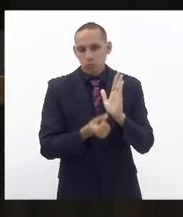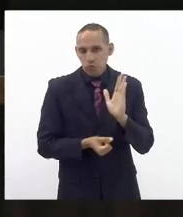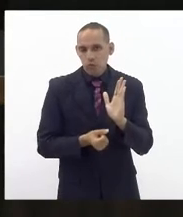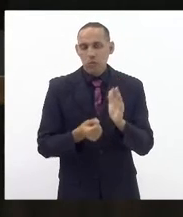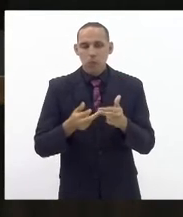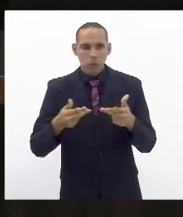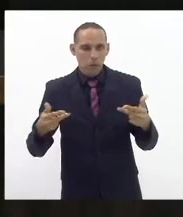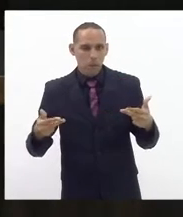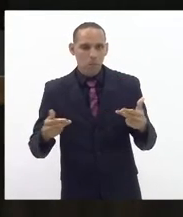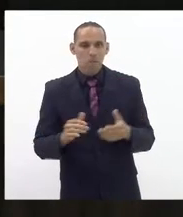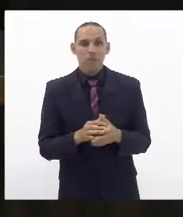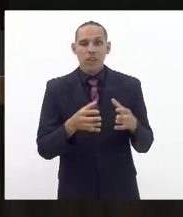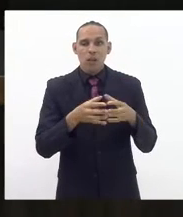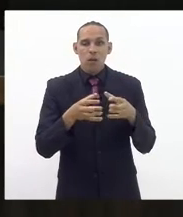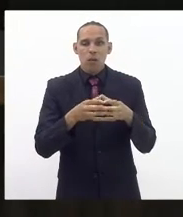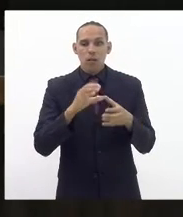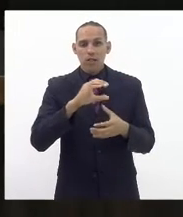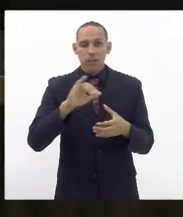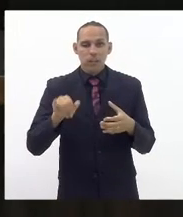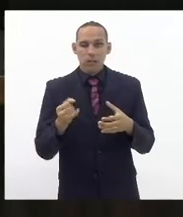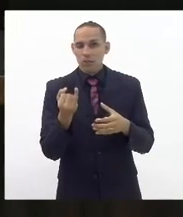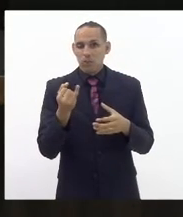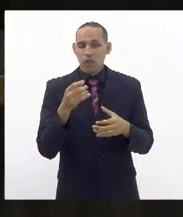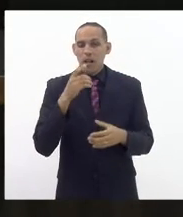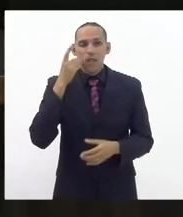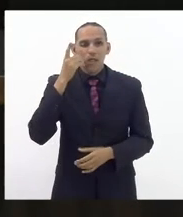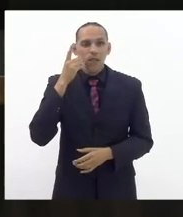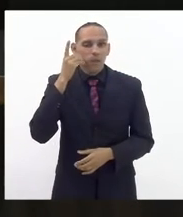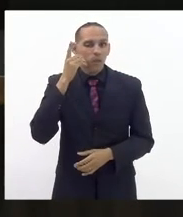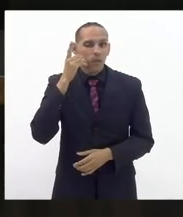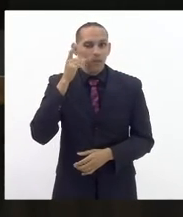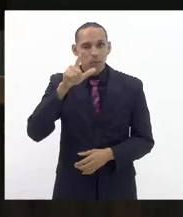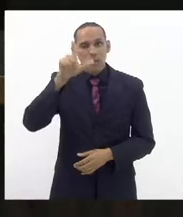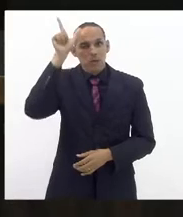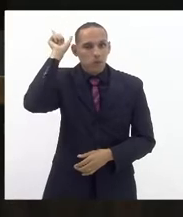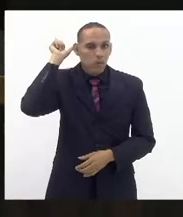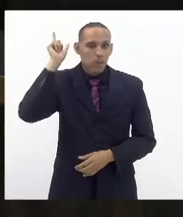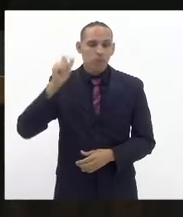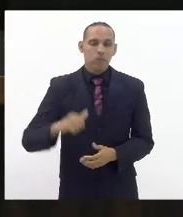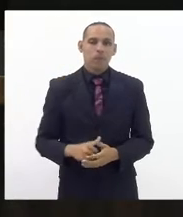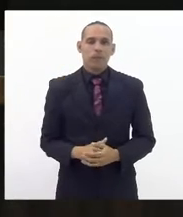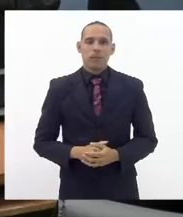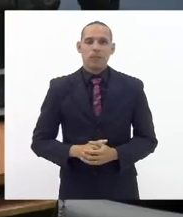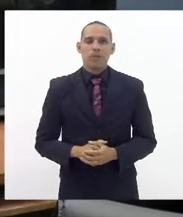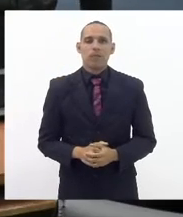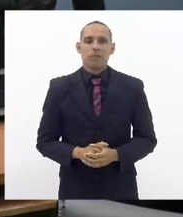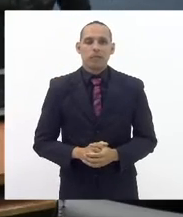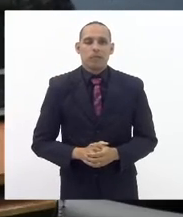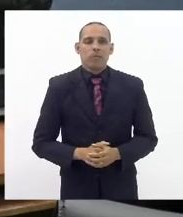Pela Comissão de Constituição e Justiça, deputado Luiz Paulo.